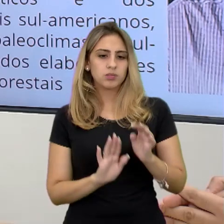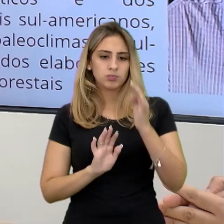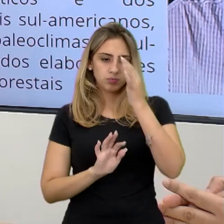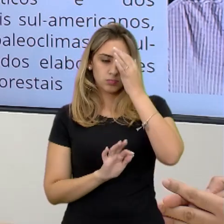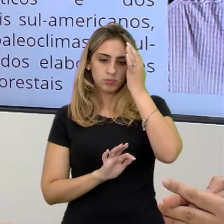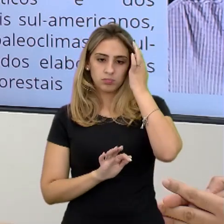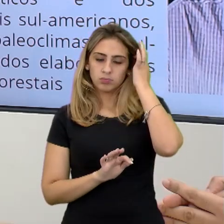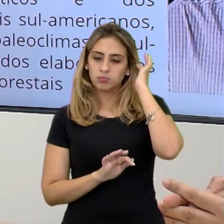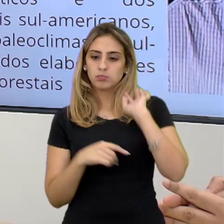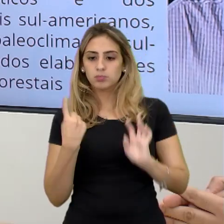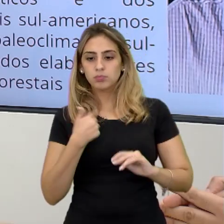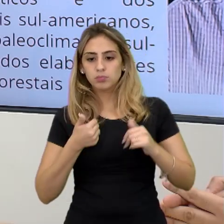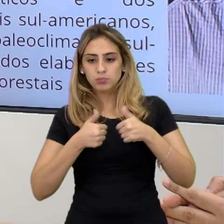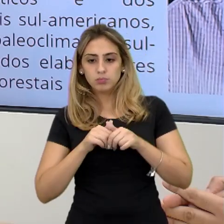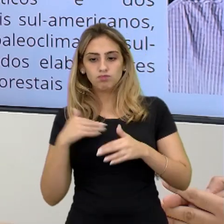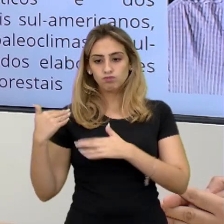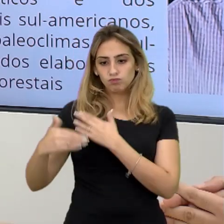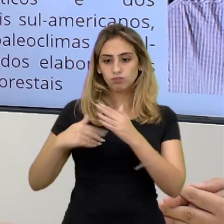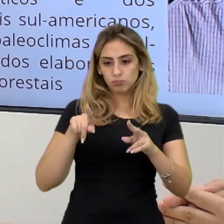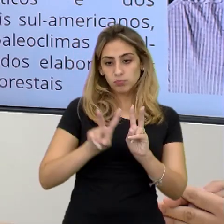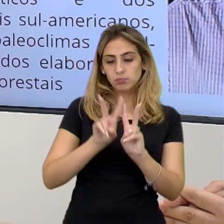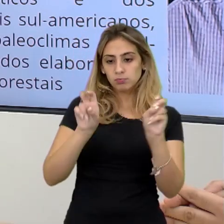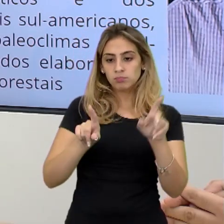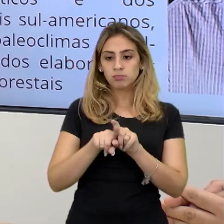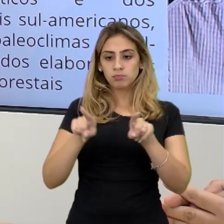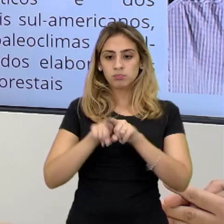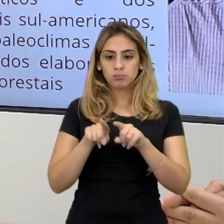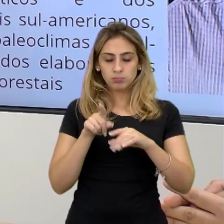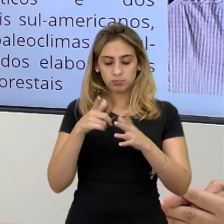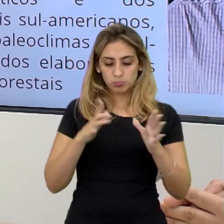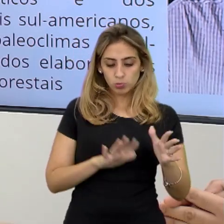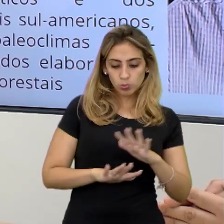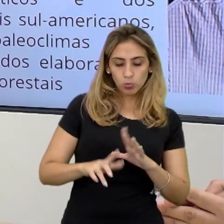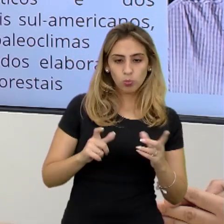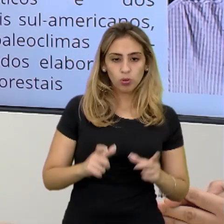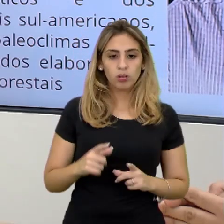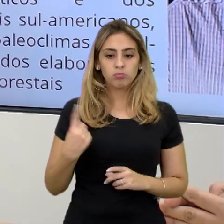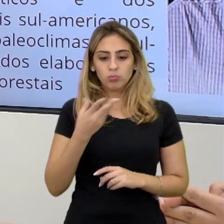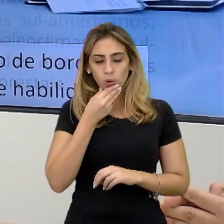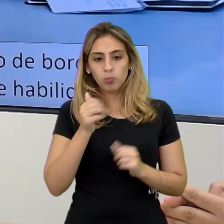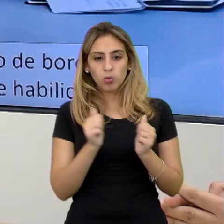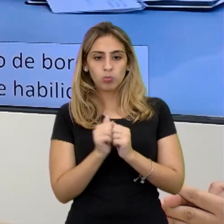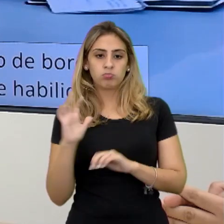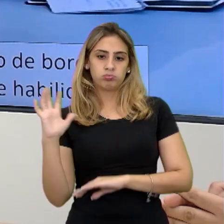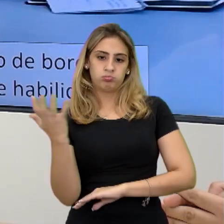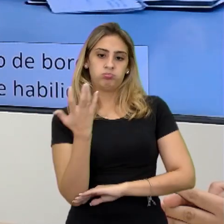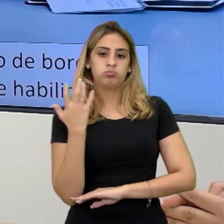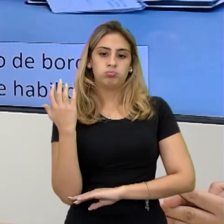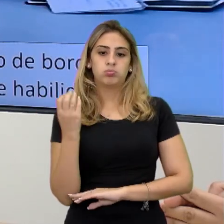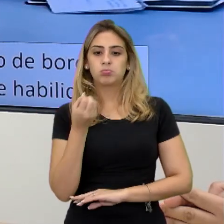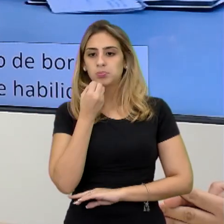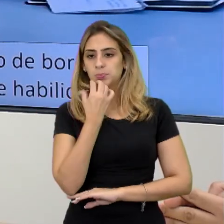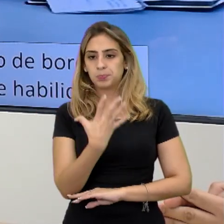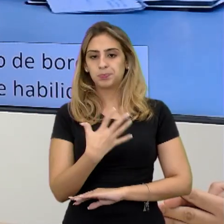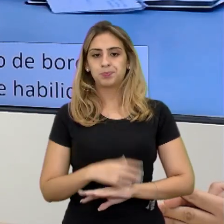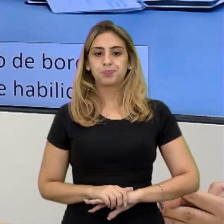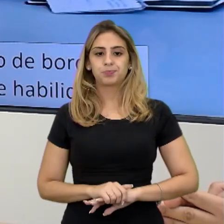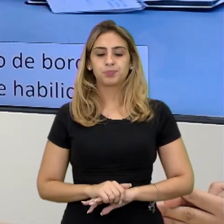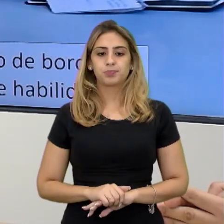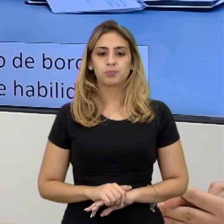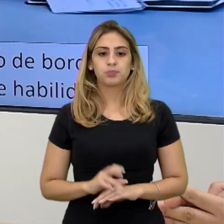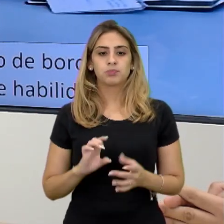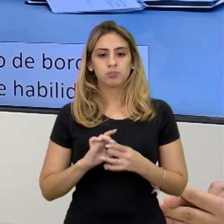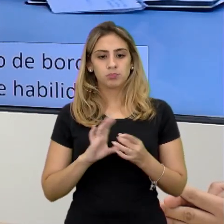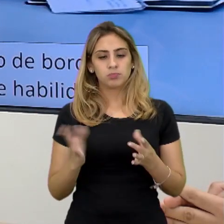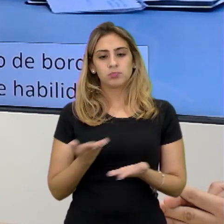também estamos todos aqui em torno dessa questão, né, do espaço, da interação do homem com o espaço. Bom, eu vou